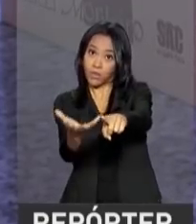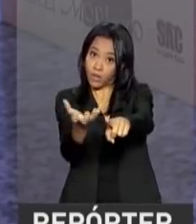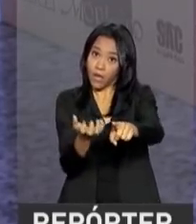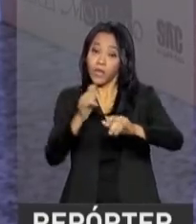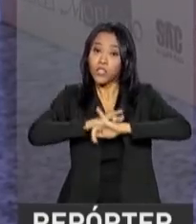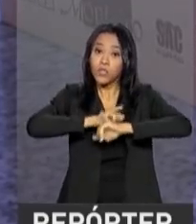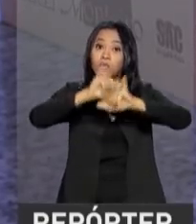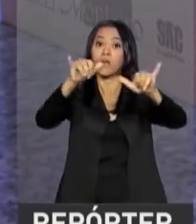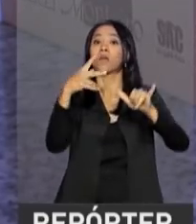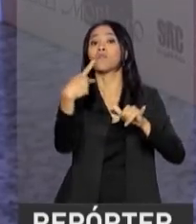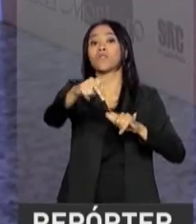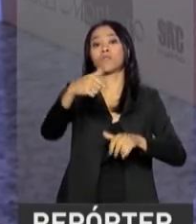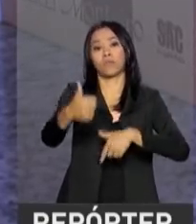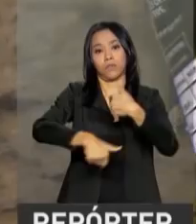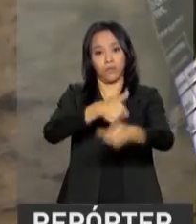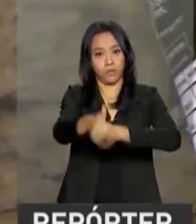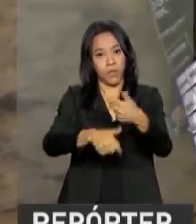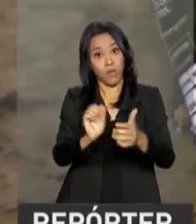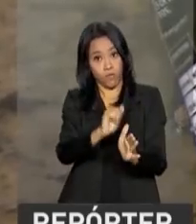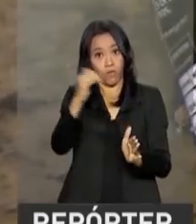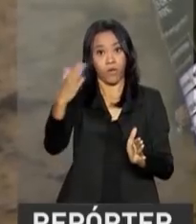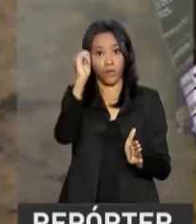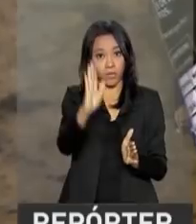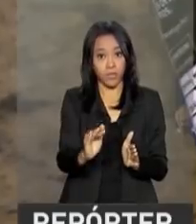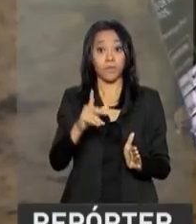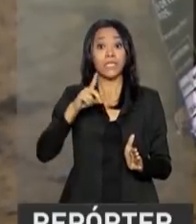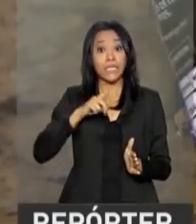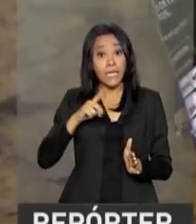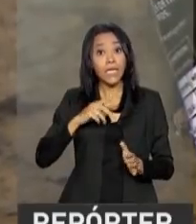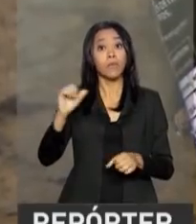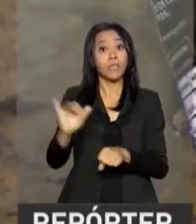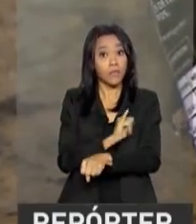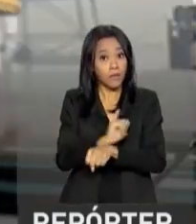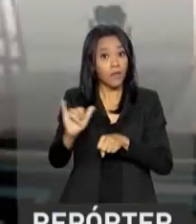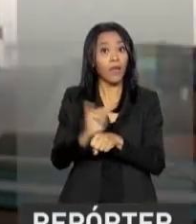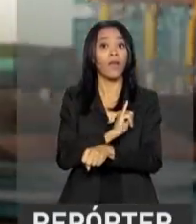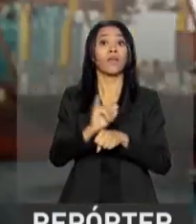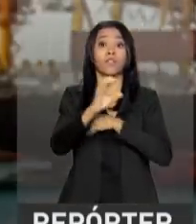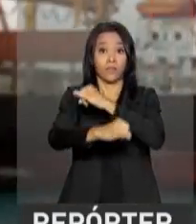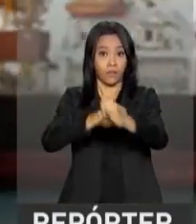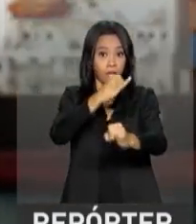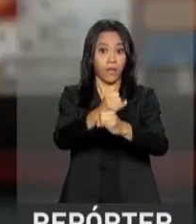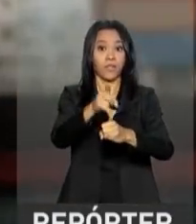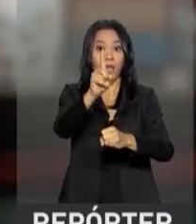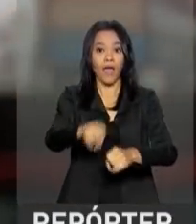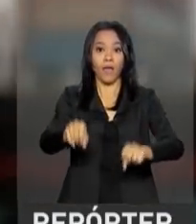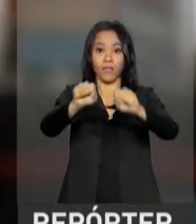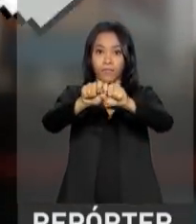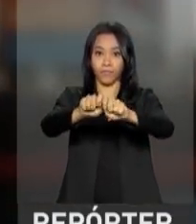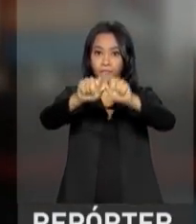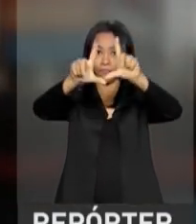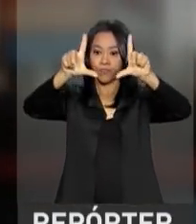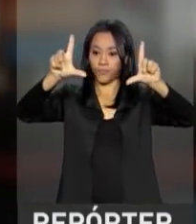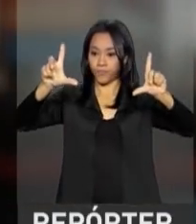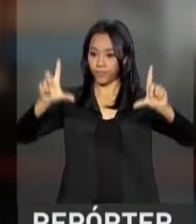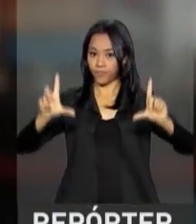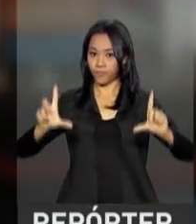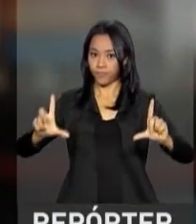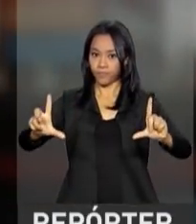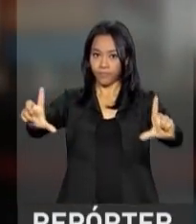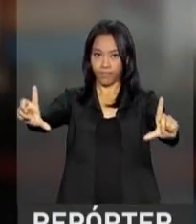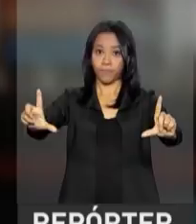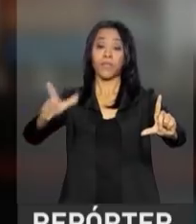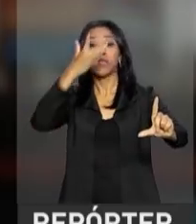produtos e serviços no exterior contam com uma ferramenta na internet a vitrine do exportador os